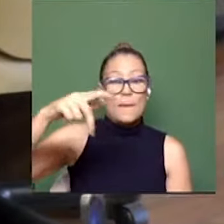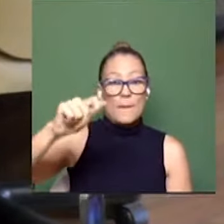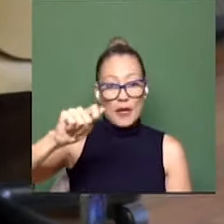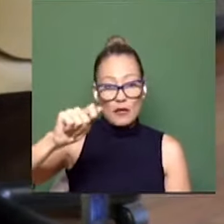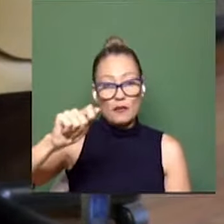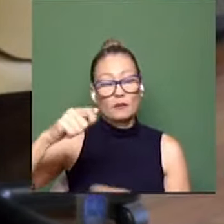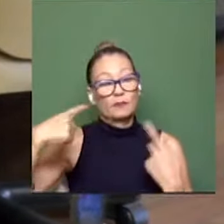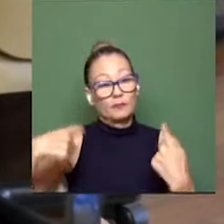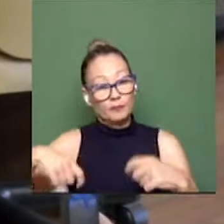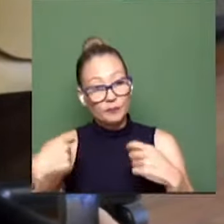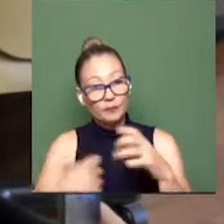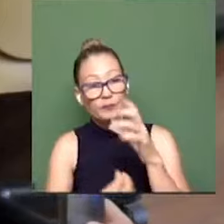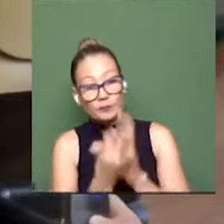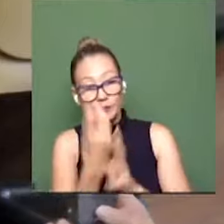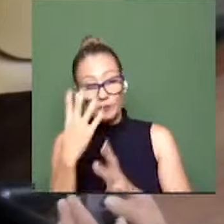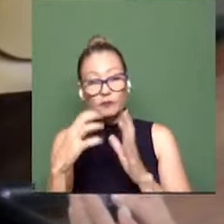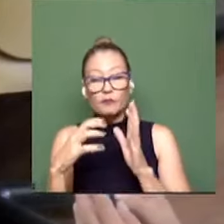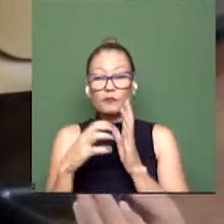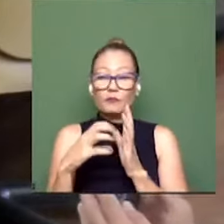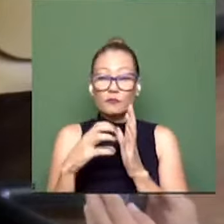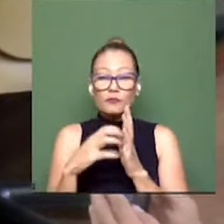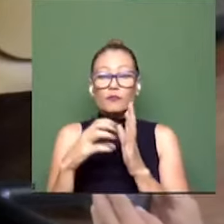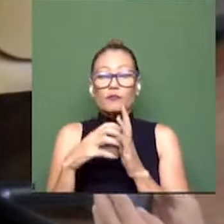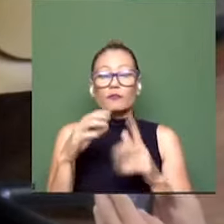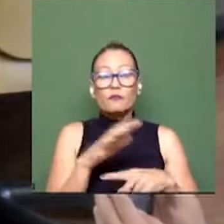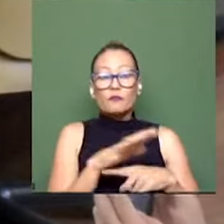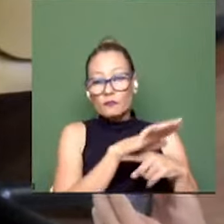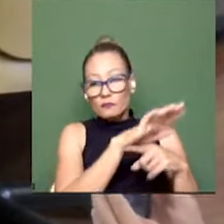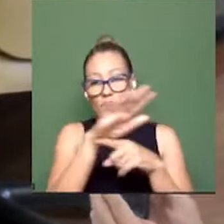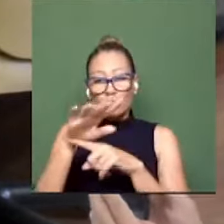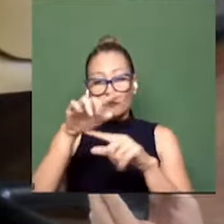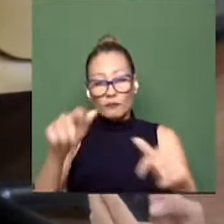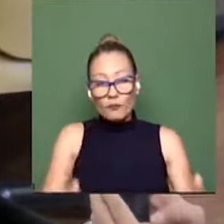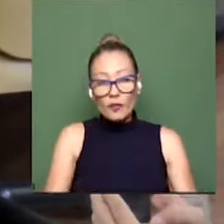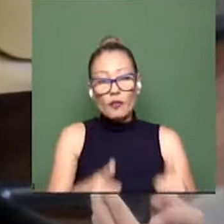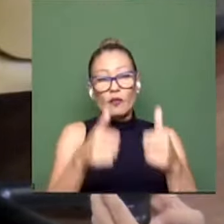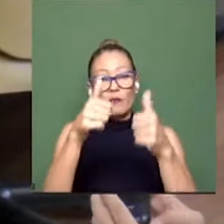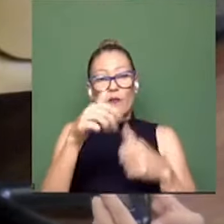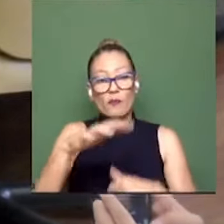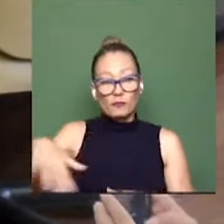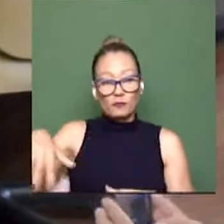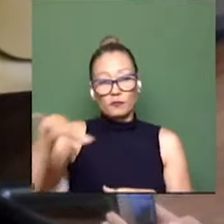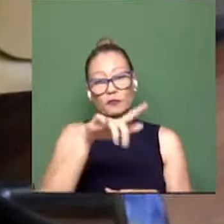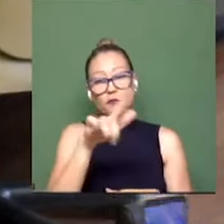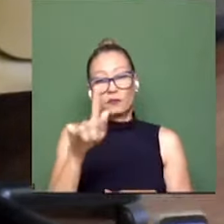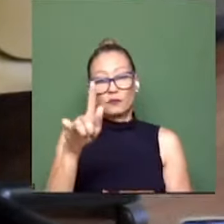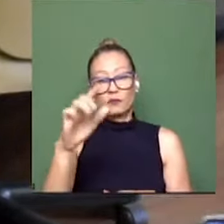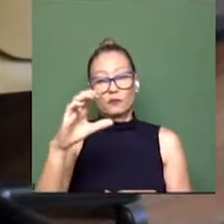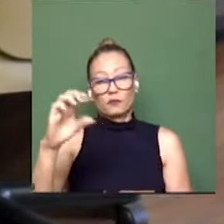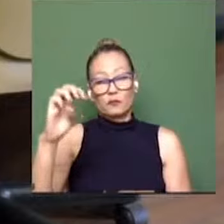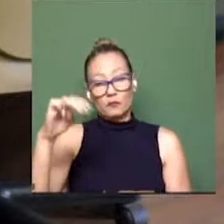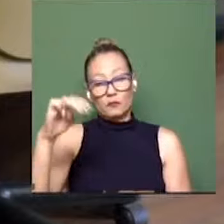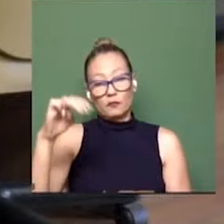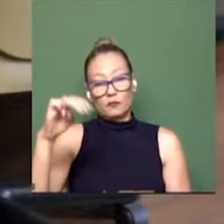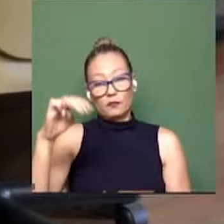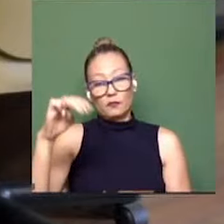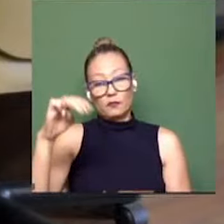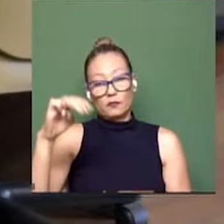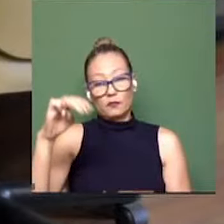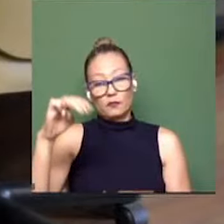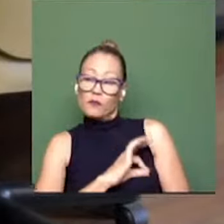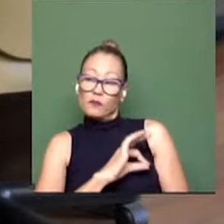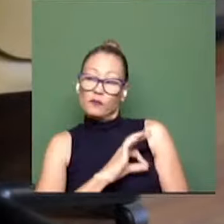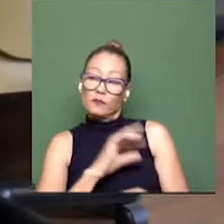eh benfeitorias da região né criar já a GCM Polícia Ambiental para que a gente consiga